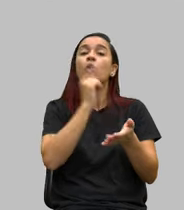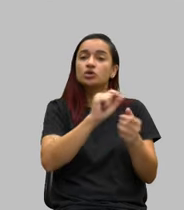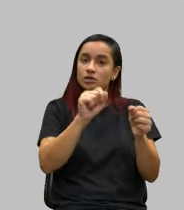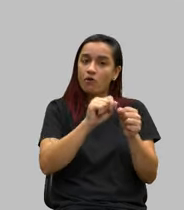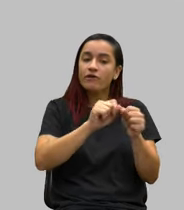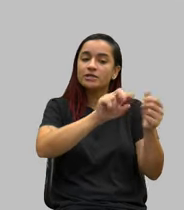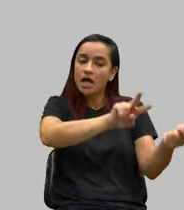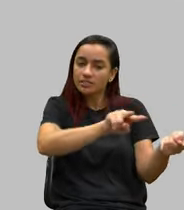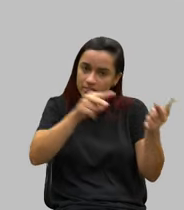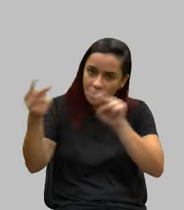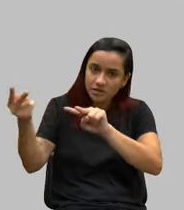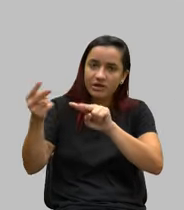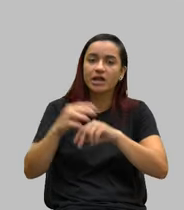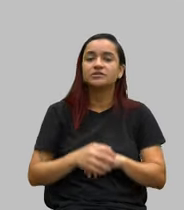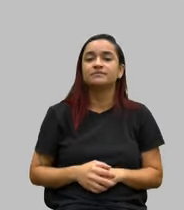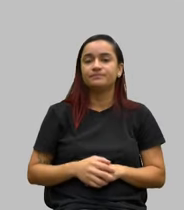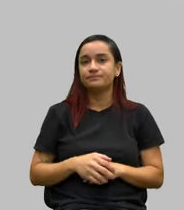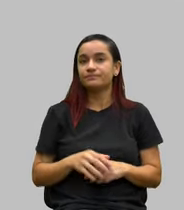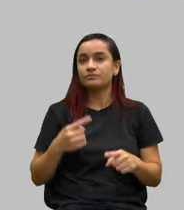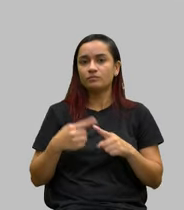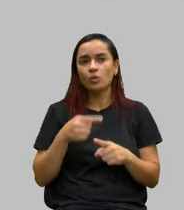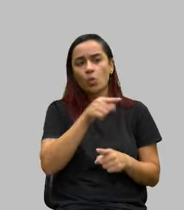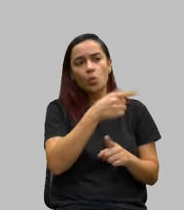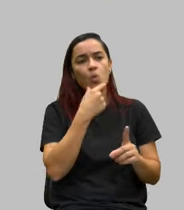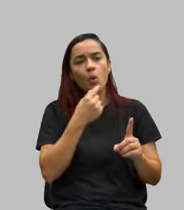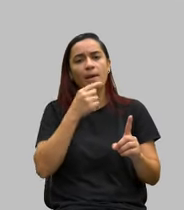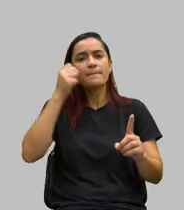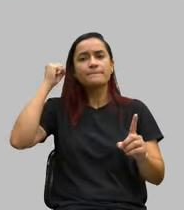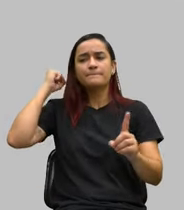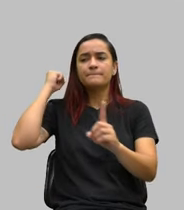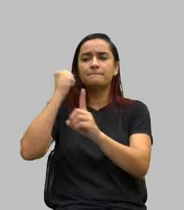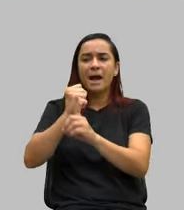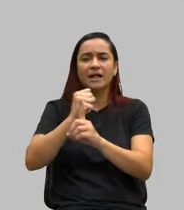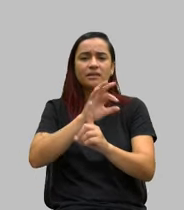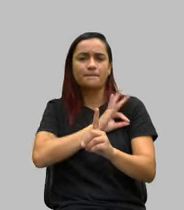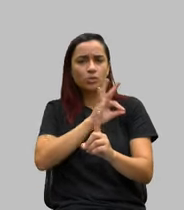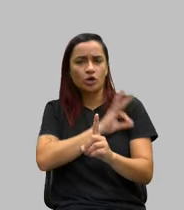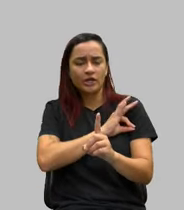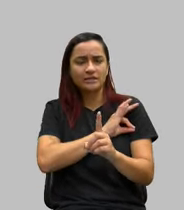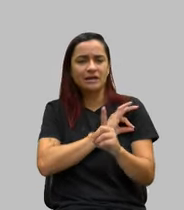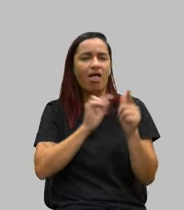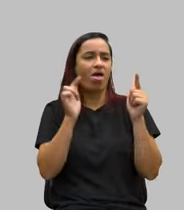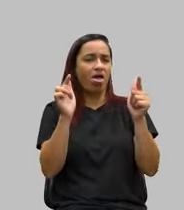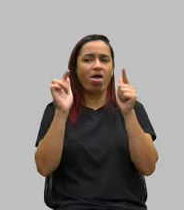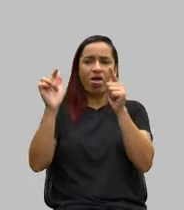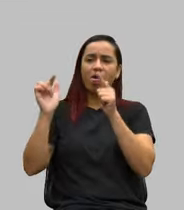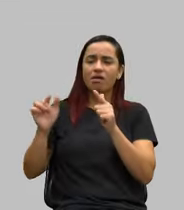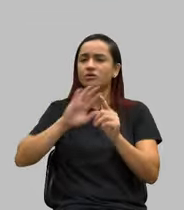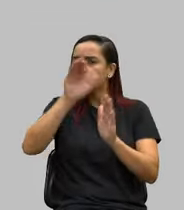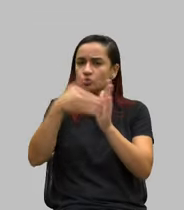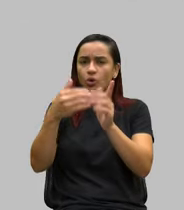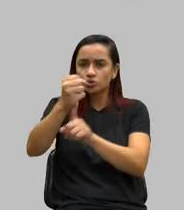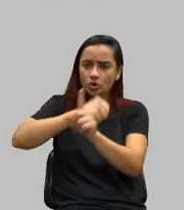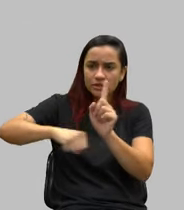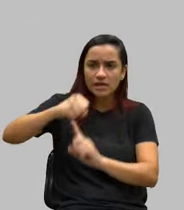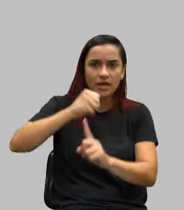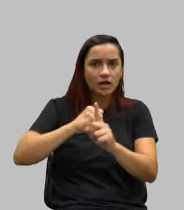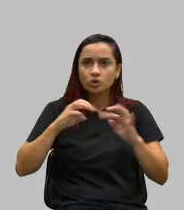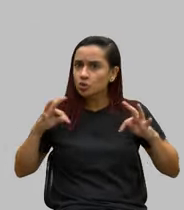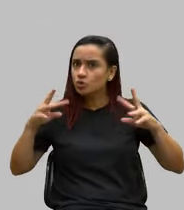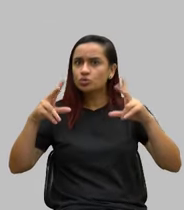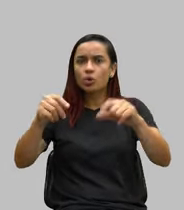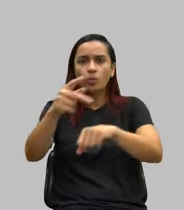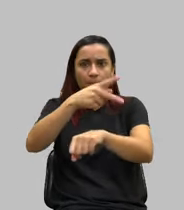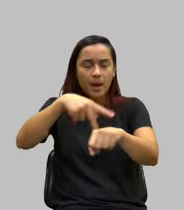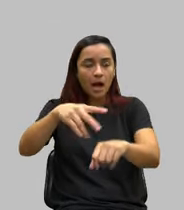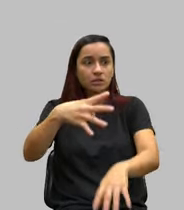dele porque o cara mata um policial militar zomba de toda a sociedade O país inteiro ficou chocado o congresso se